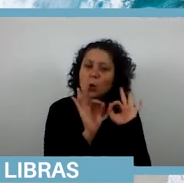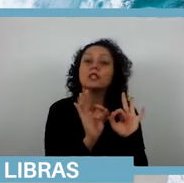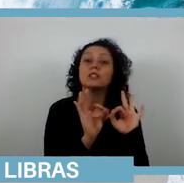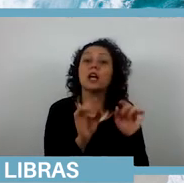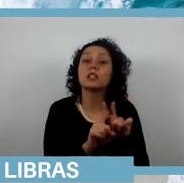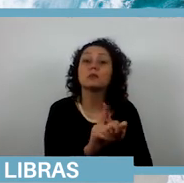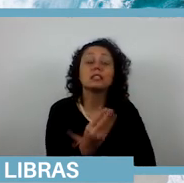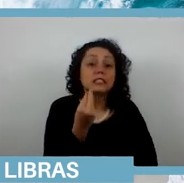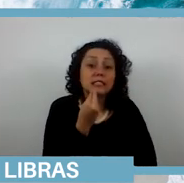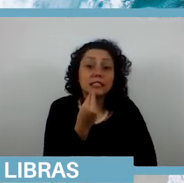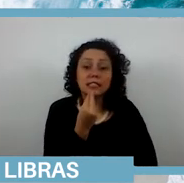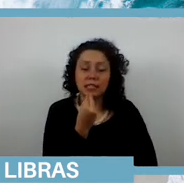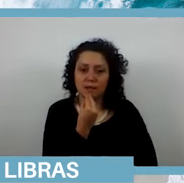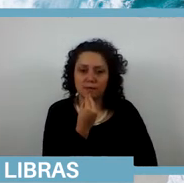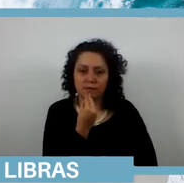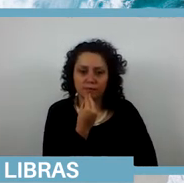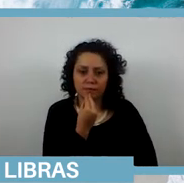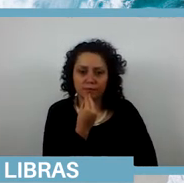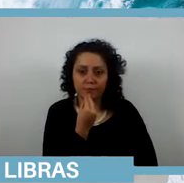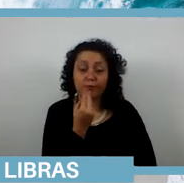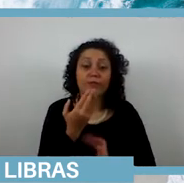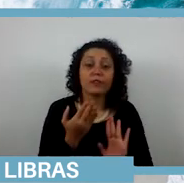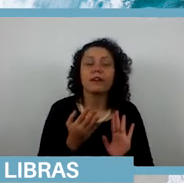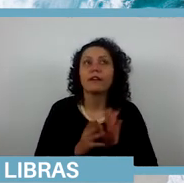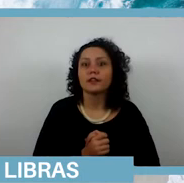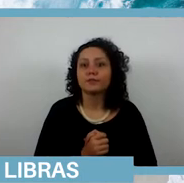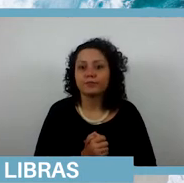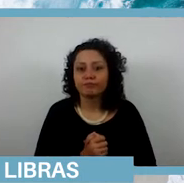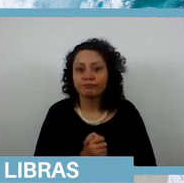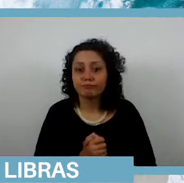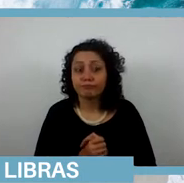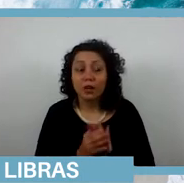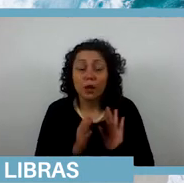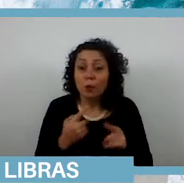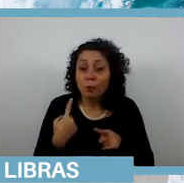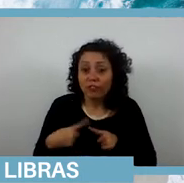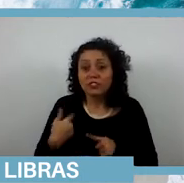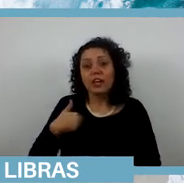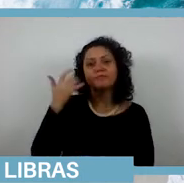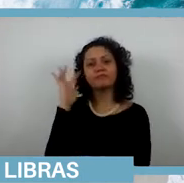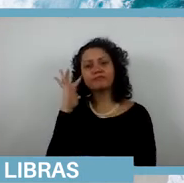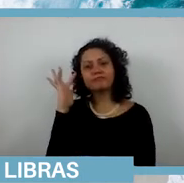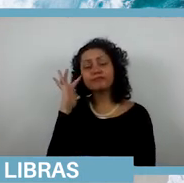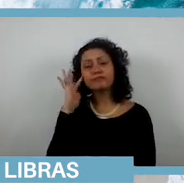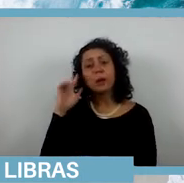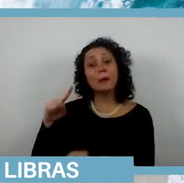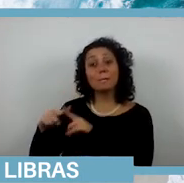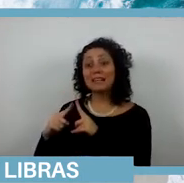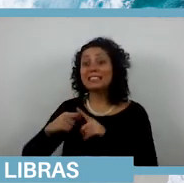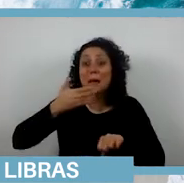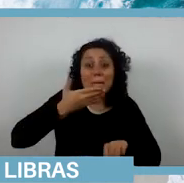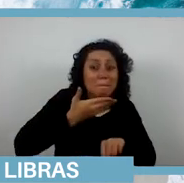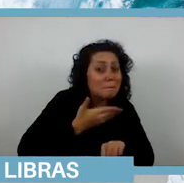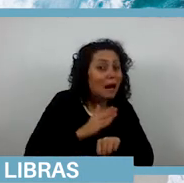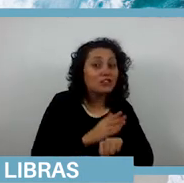testar né Tipo nada nunca vai se comparar a você colocar em prática e destaca a ideia né e eu